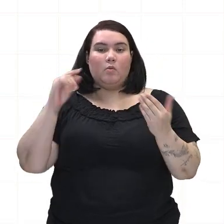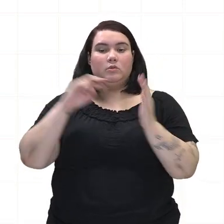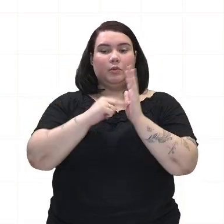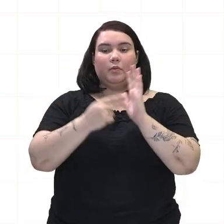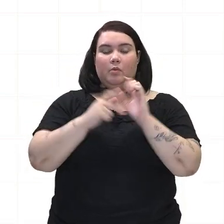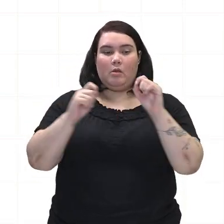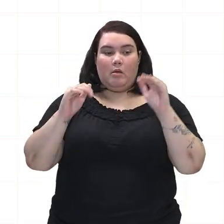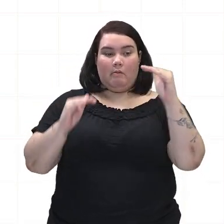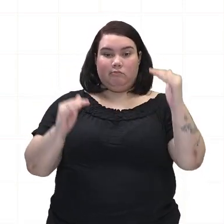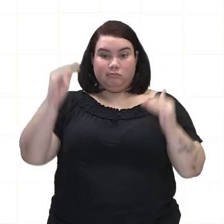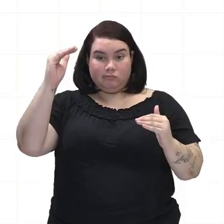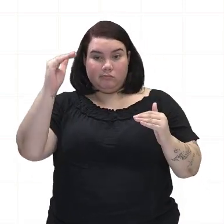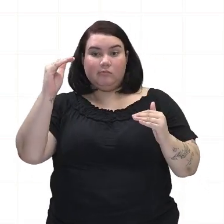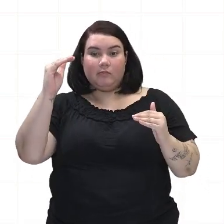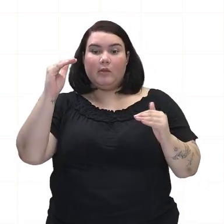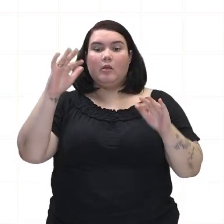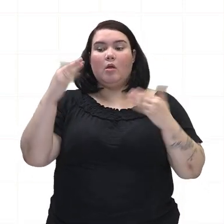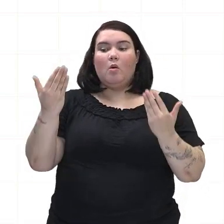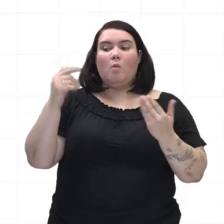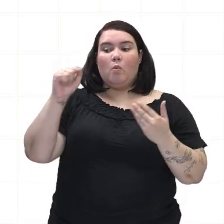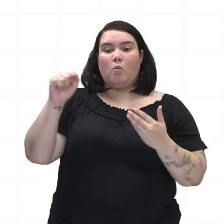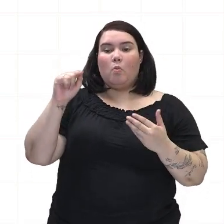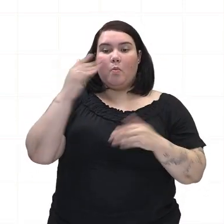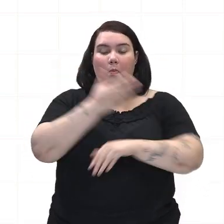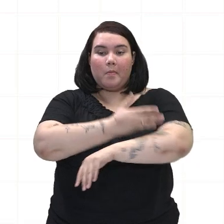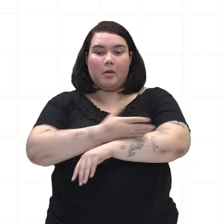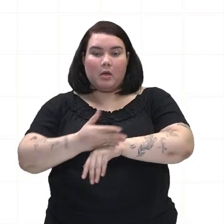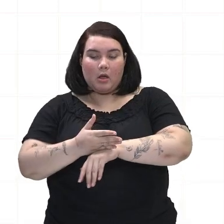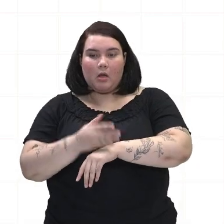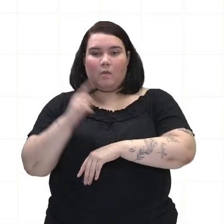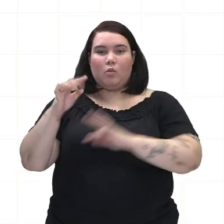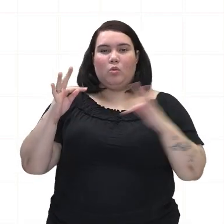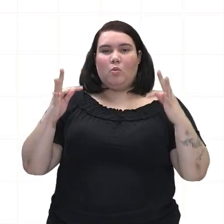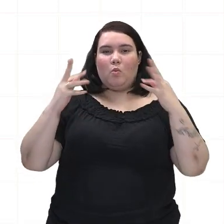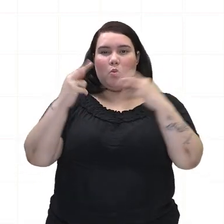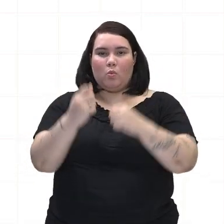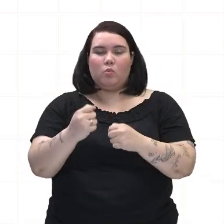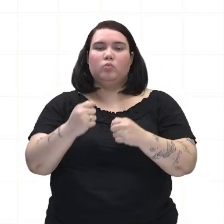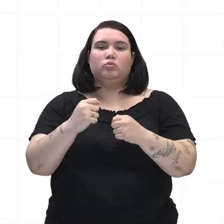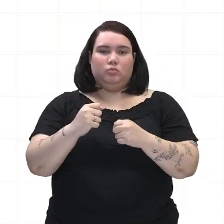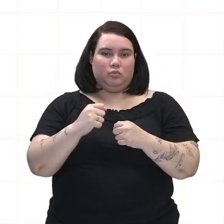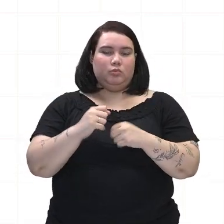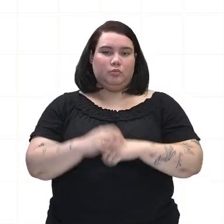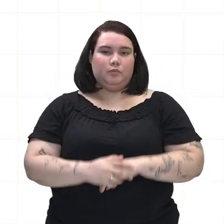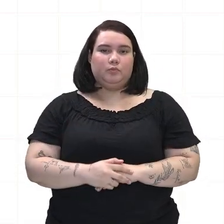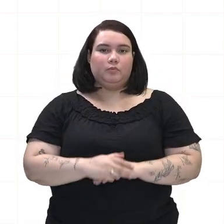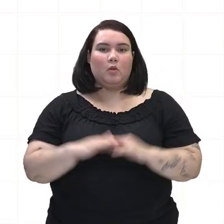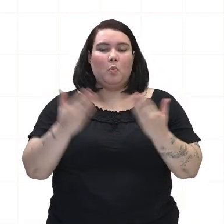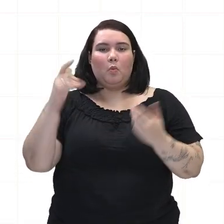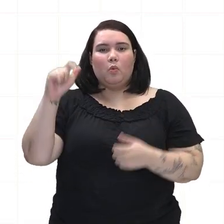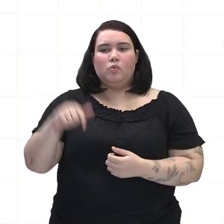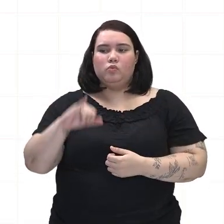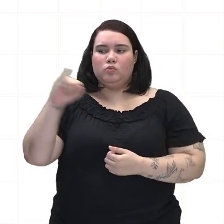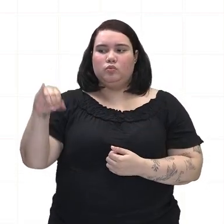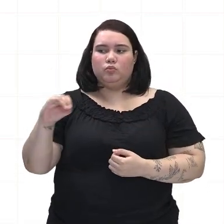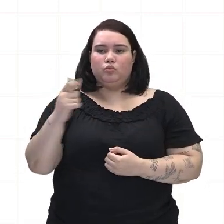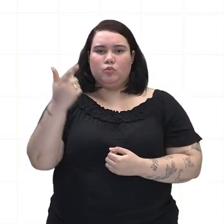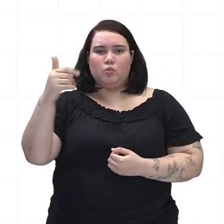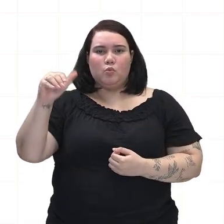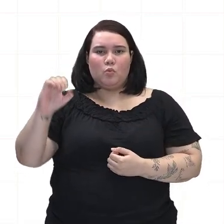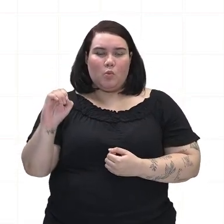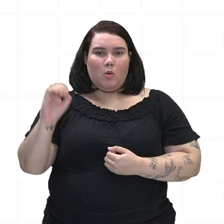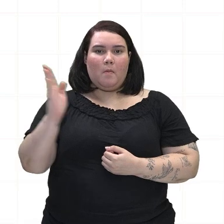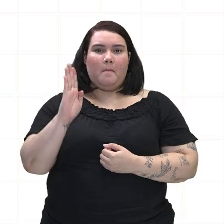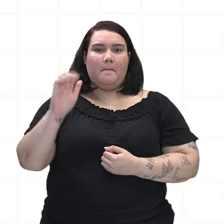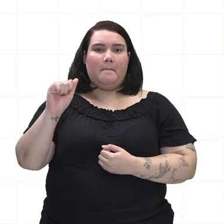Não é à toa que, por exemplo, João Batista de Lacerda, que era diretor do Museu Nacional na época, tá, em 1911,